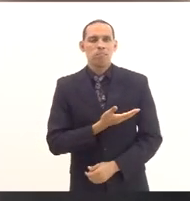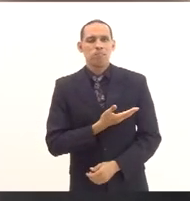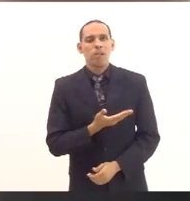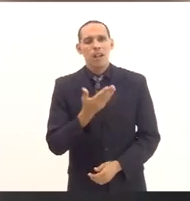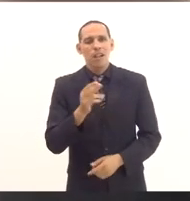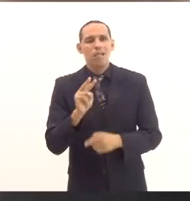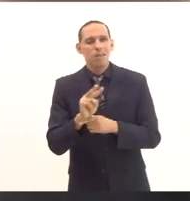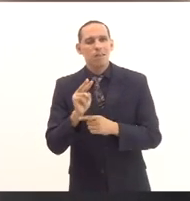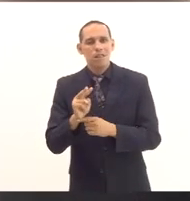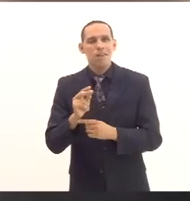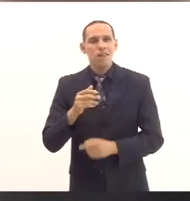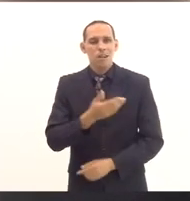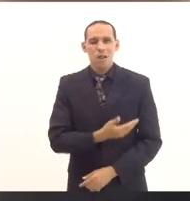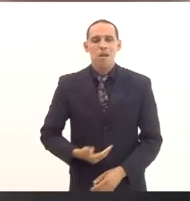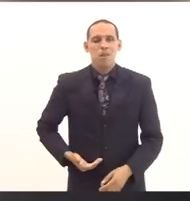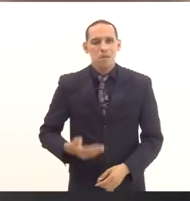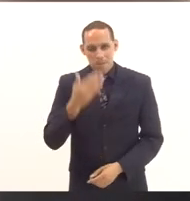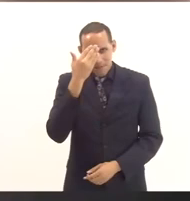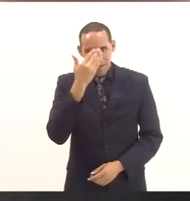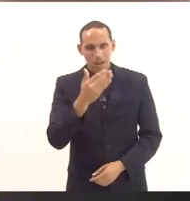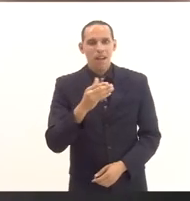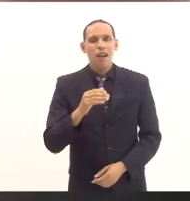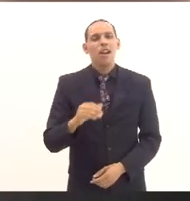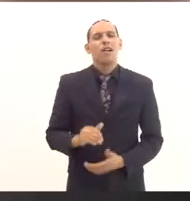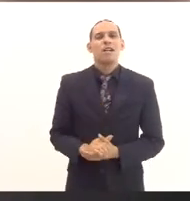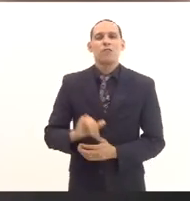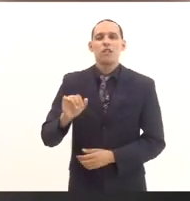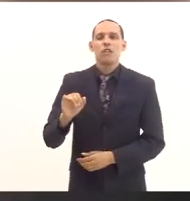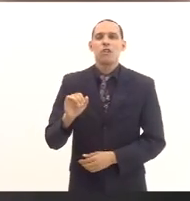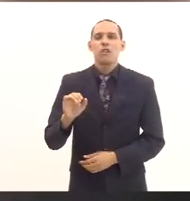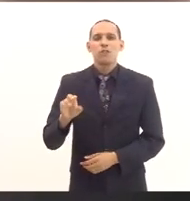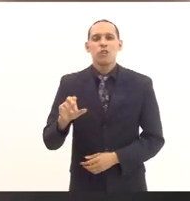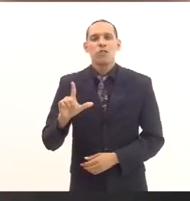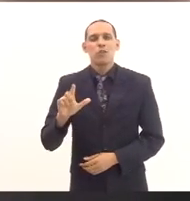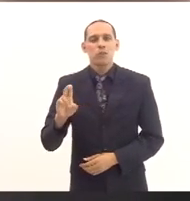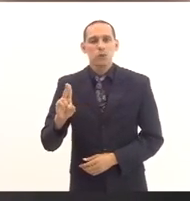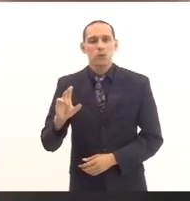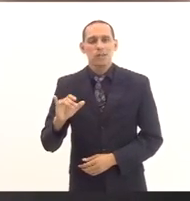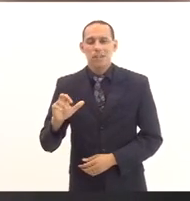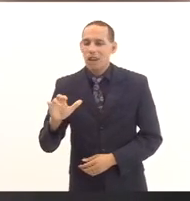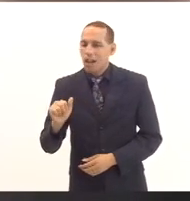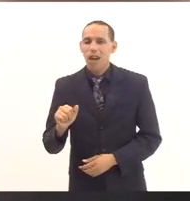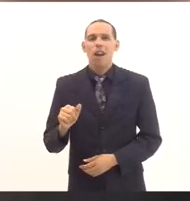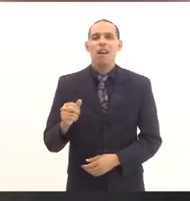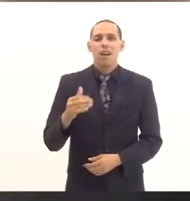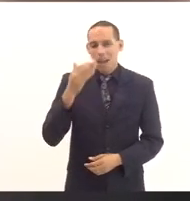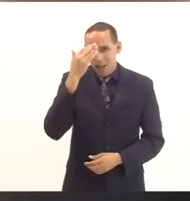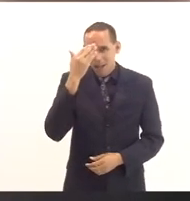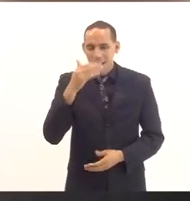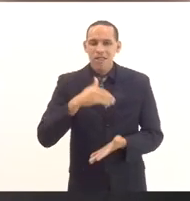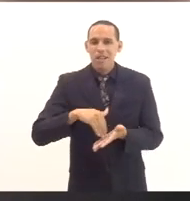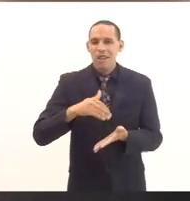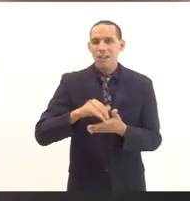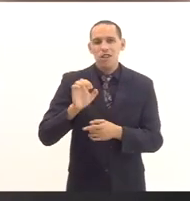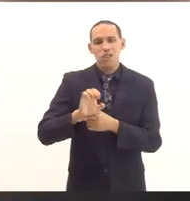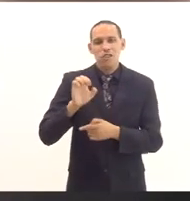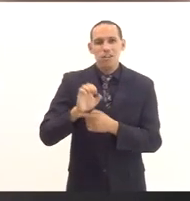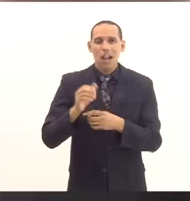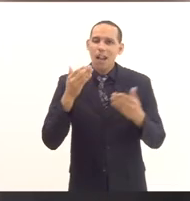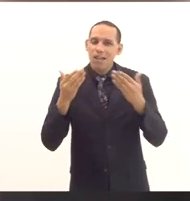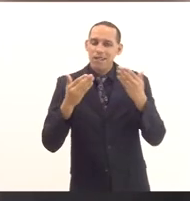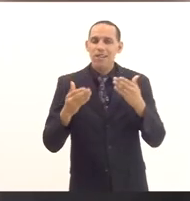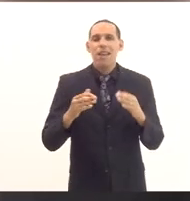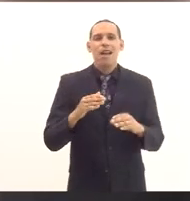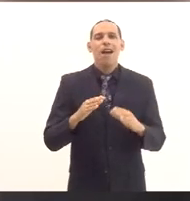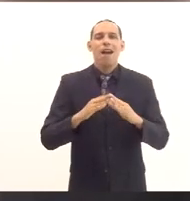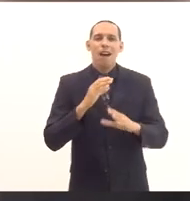Doutora Luciana das boas vindas da Dra Lívia agradeceu o governo do estado Secretaria de Estado o presente aqui de assistência que tá aí